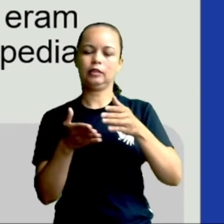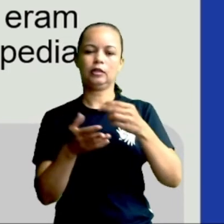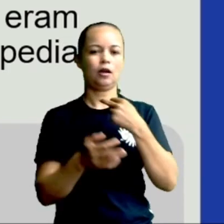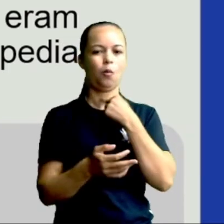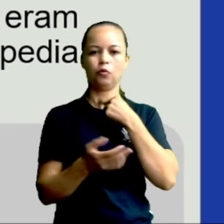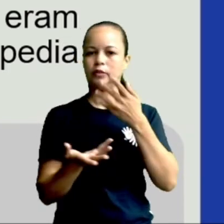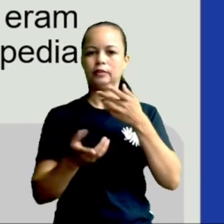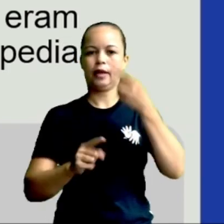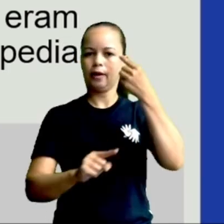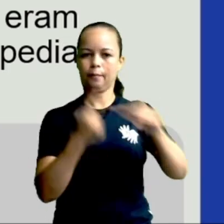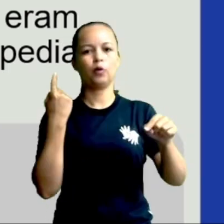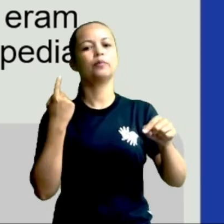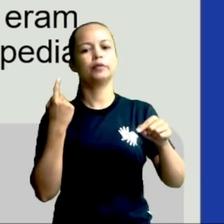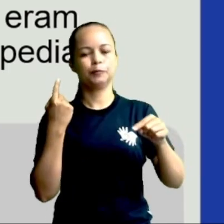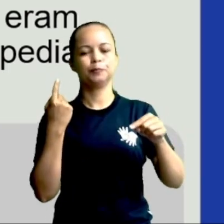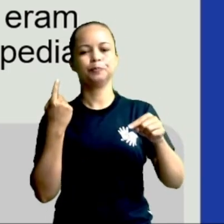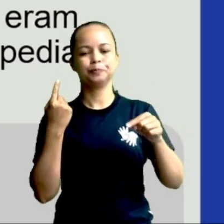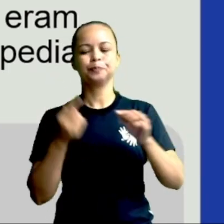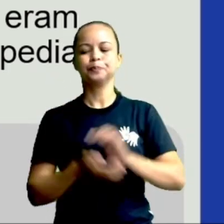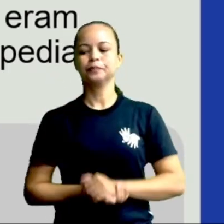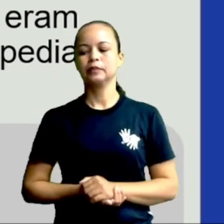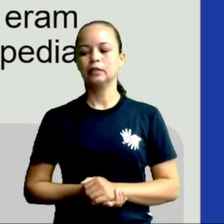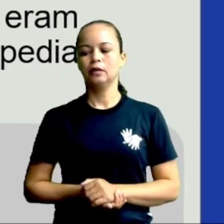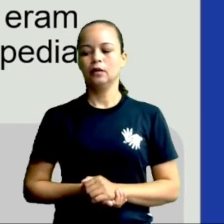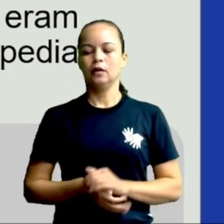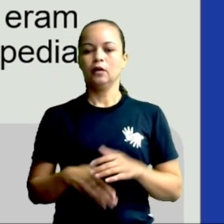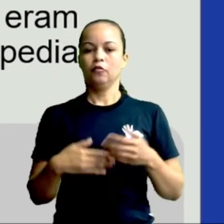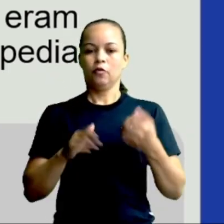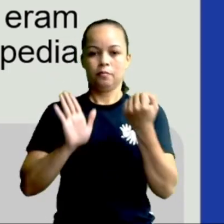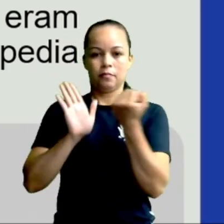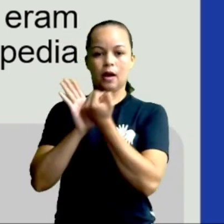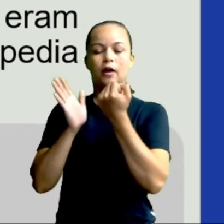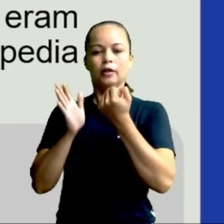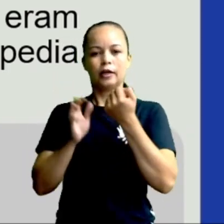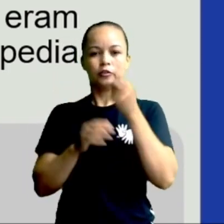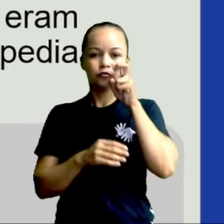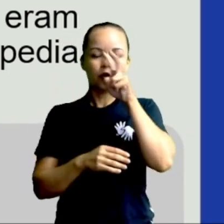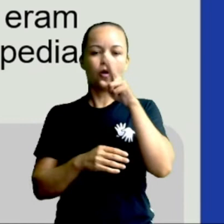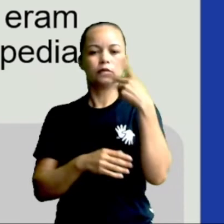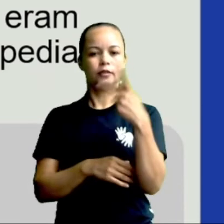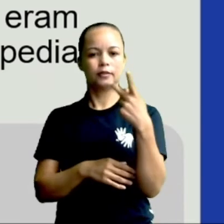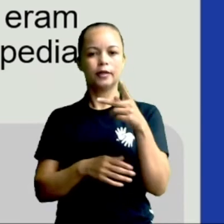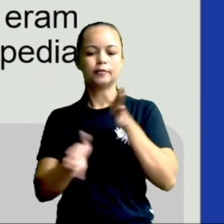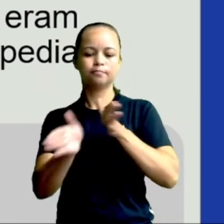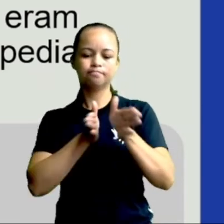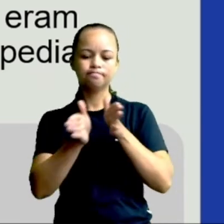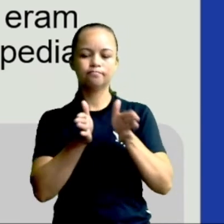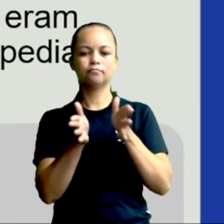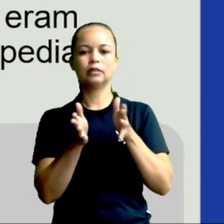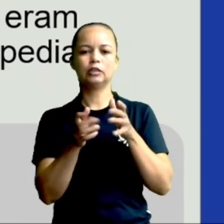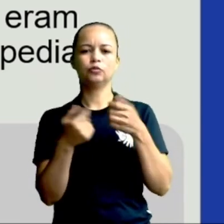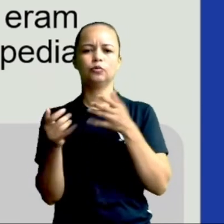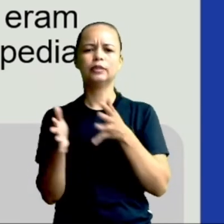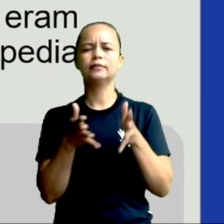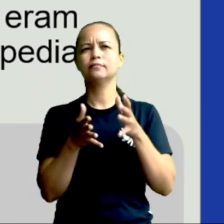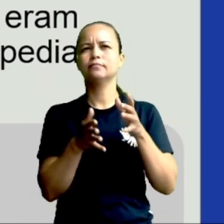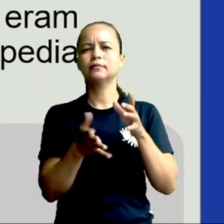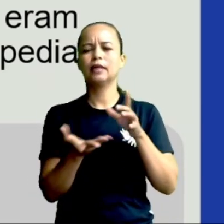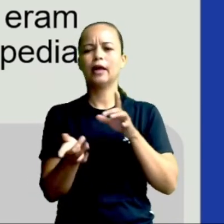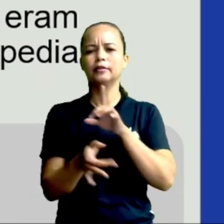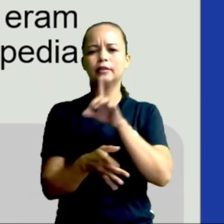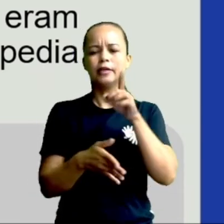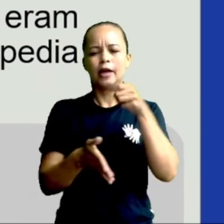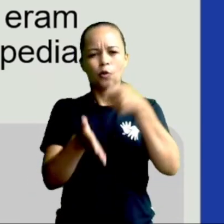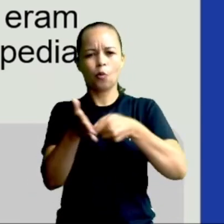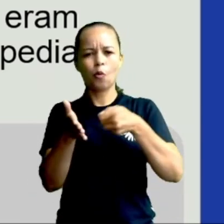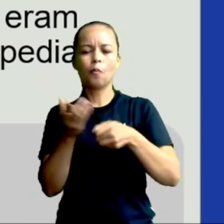era censurado. Também foram marcas fortes desse período que impedia, na verdade, o